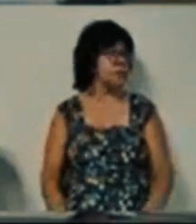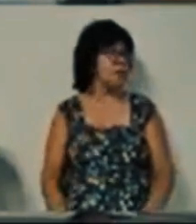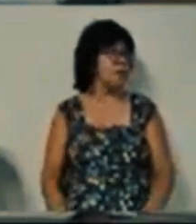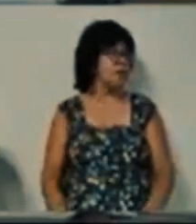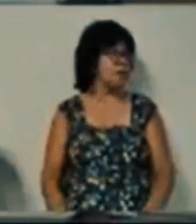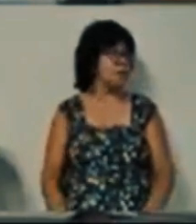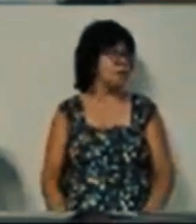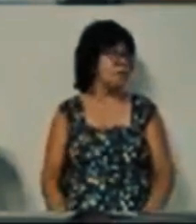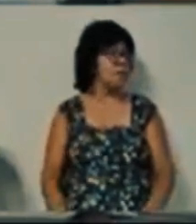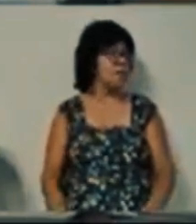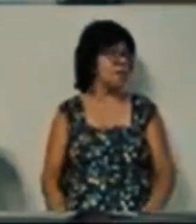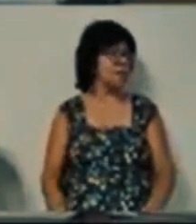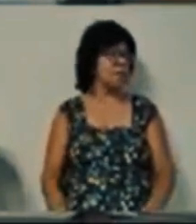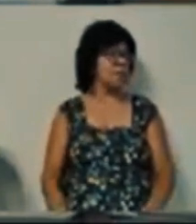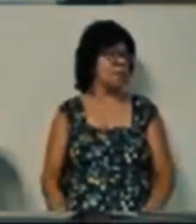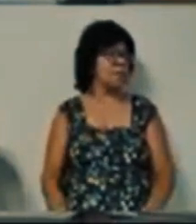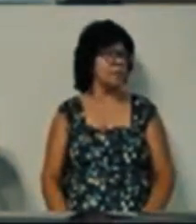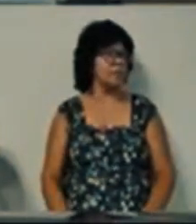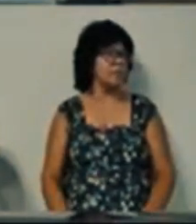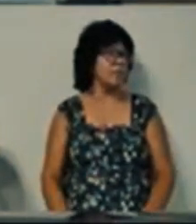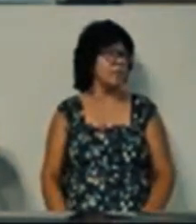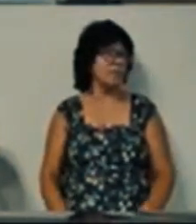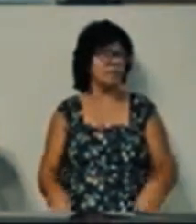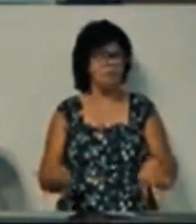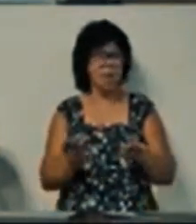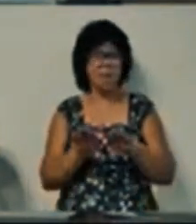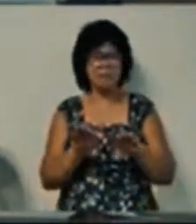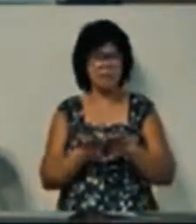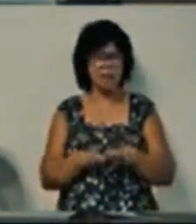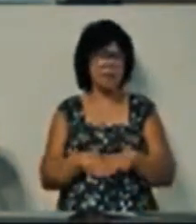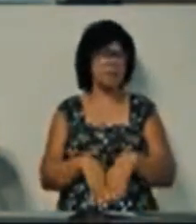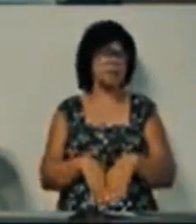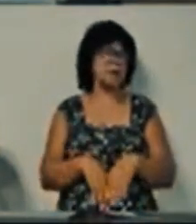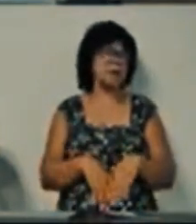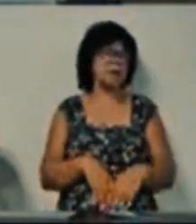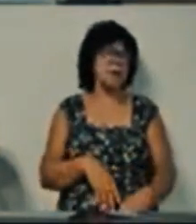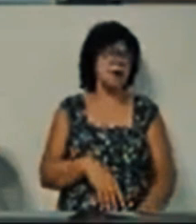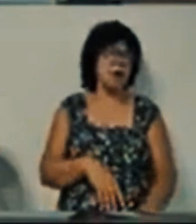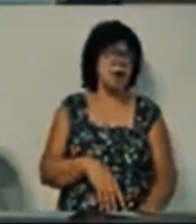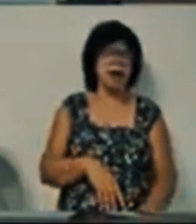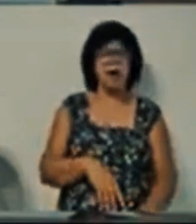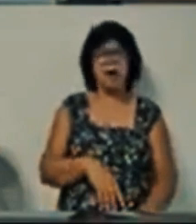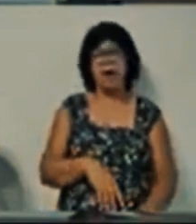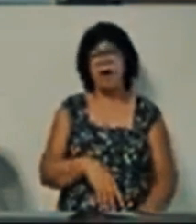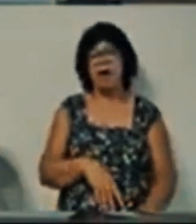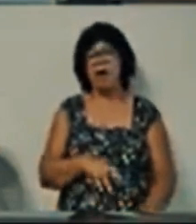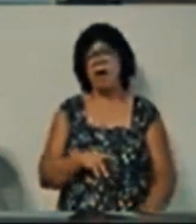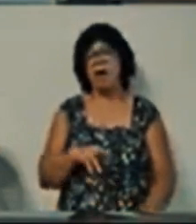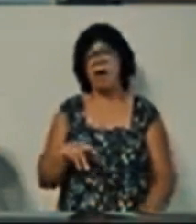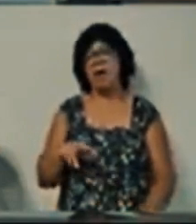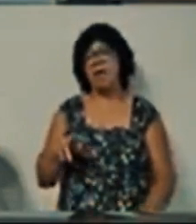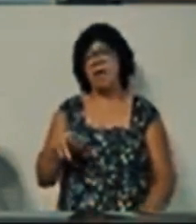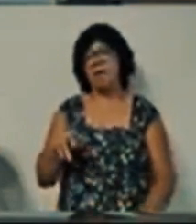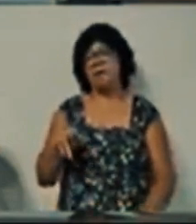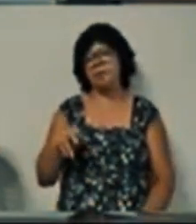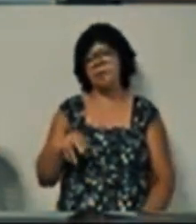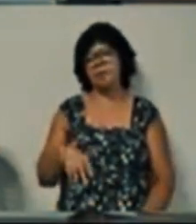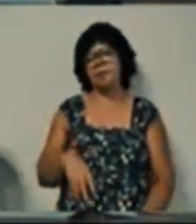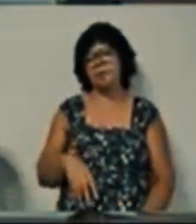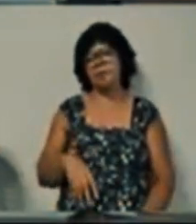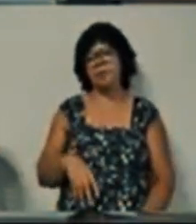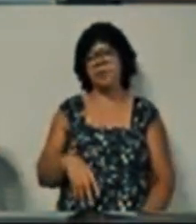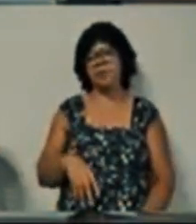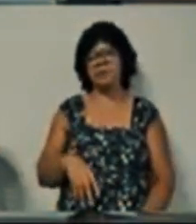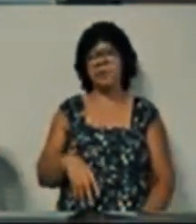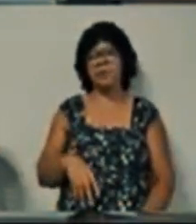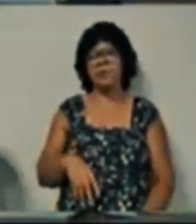despediu do departamento, uma serva de Deus que já conhecemos desde 2015, que Deus possa abençoar grandemente